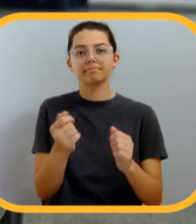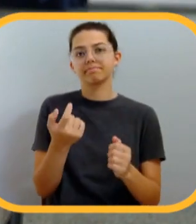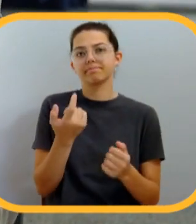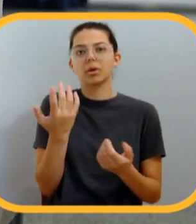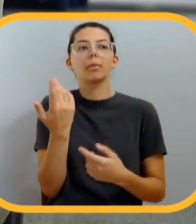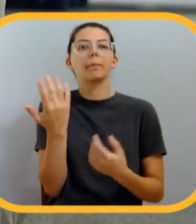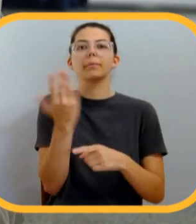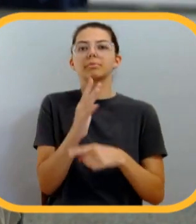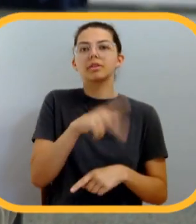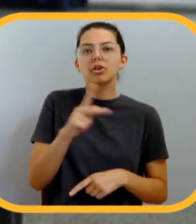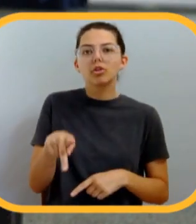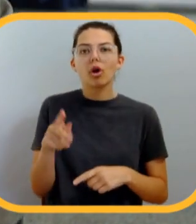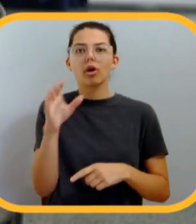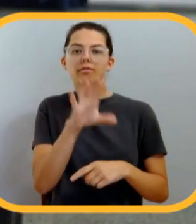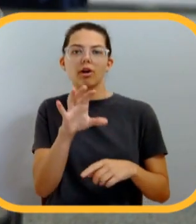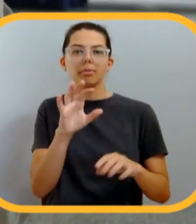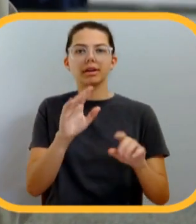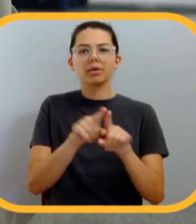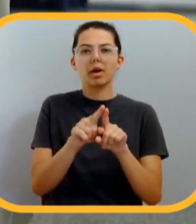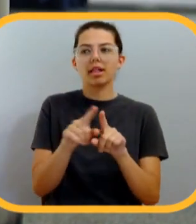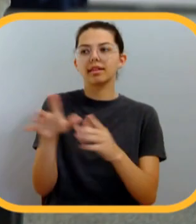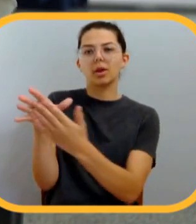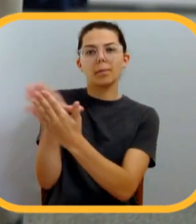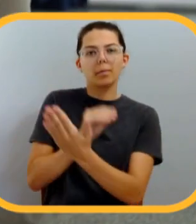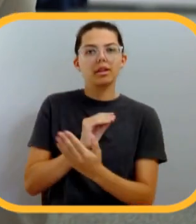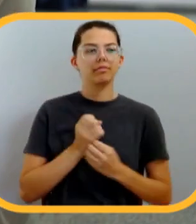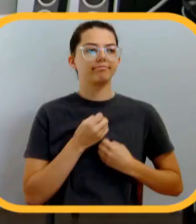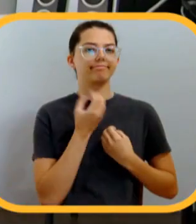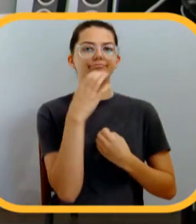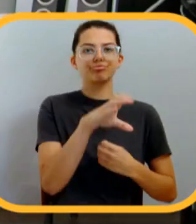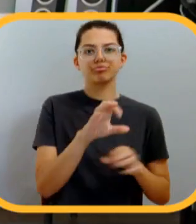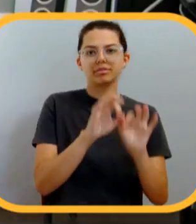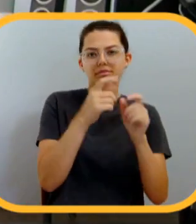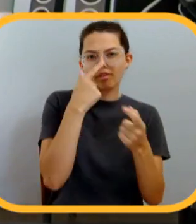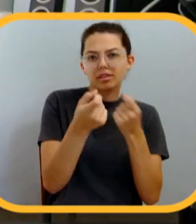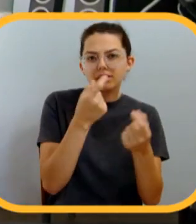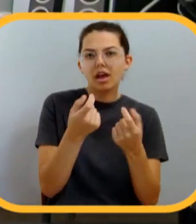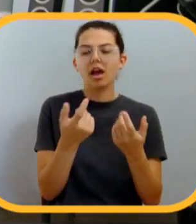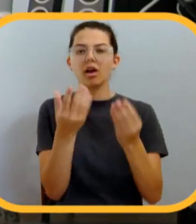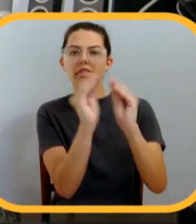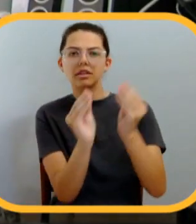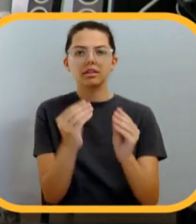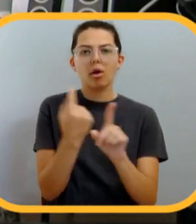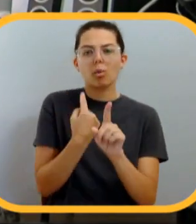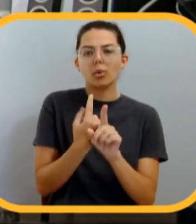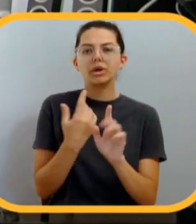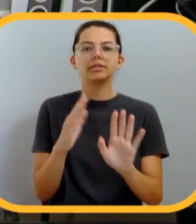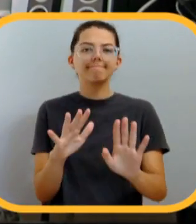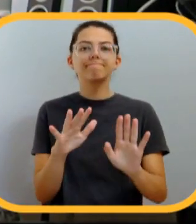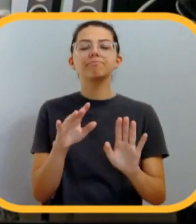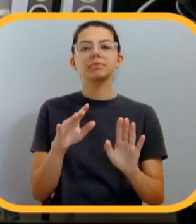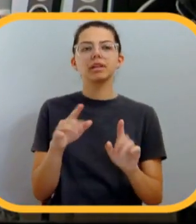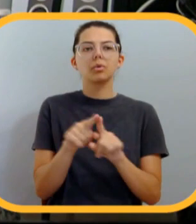conteúdos virais do TikTok, por exemplo, não é? Em que há correntes de apresentação de vídeos, de edição. Portanto, há